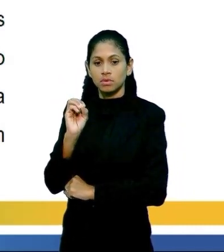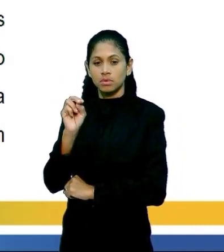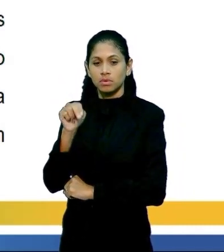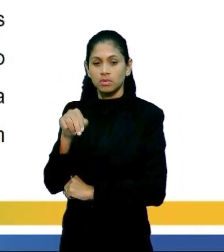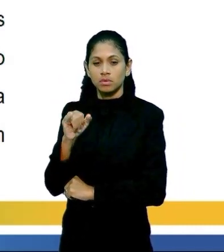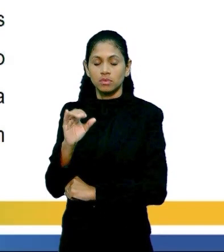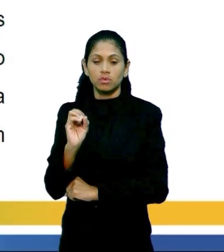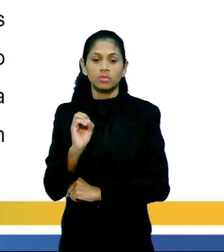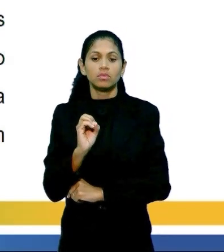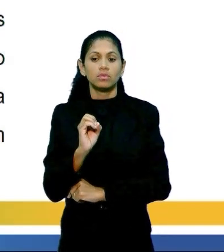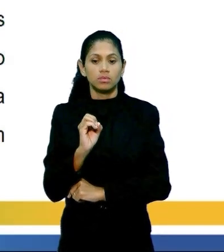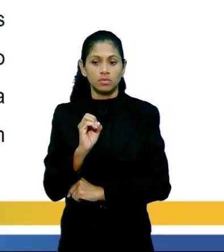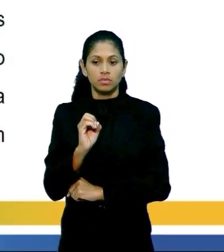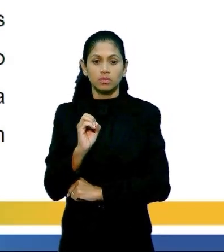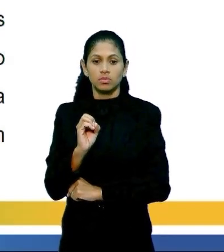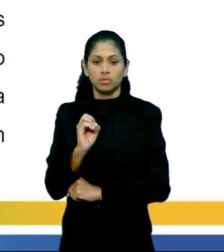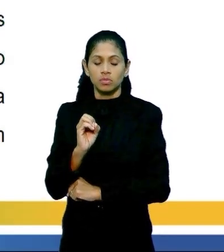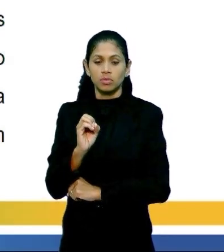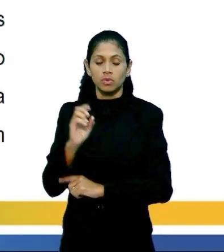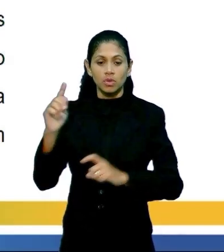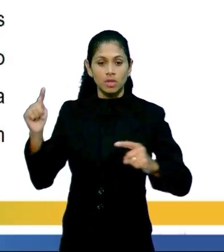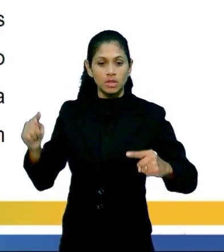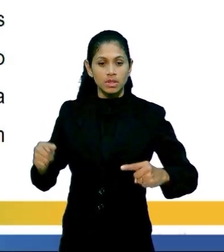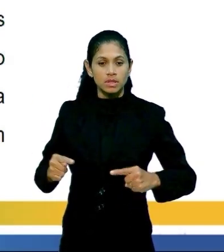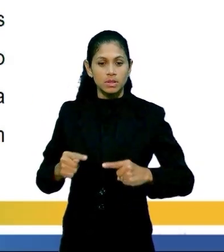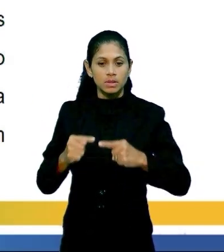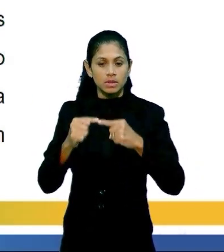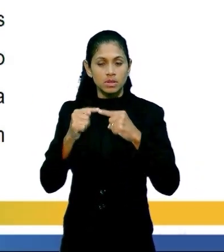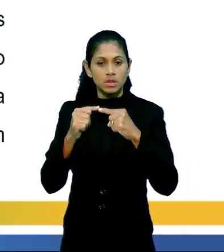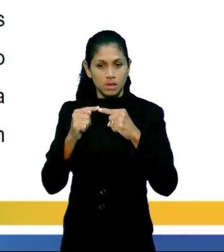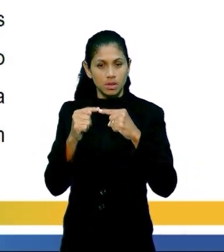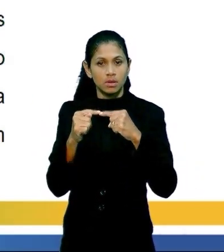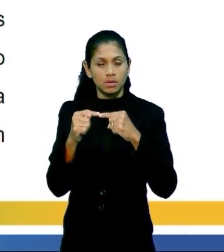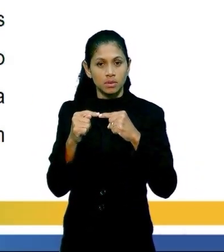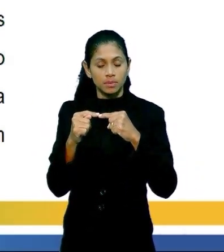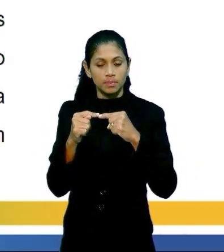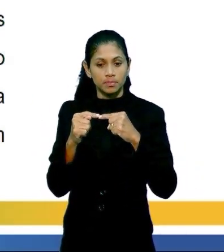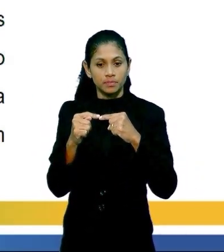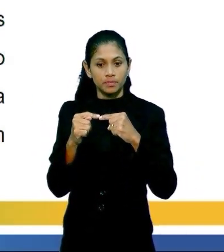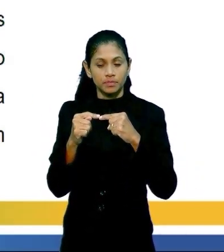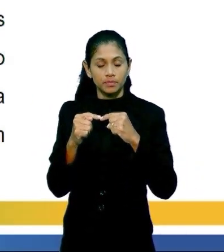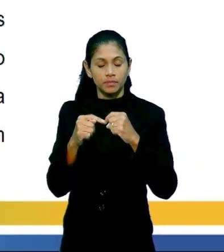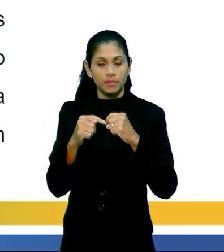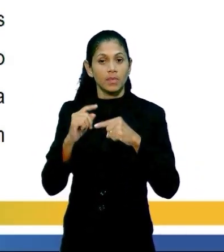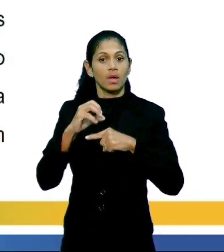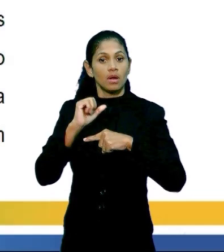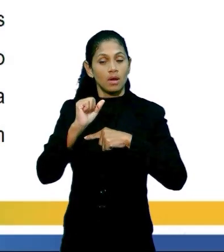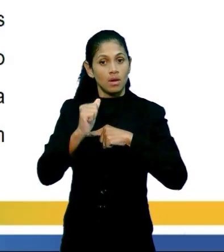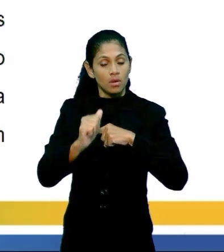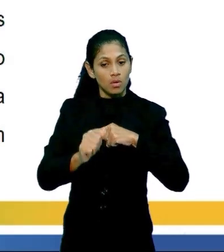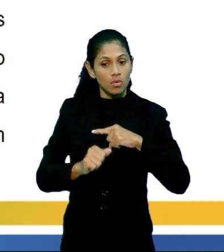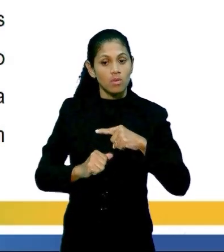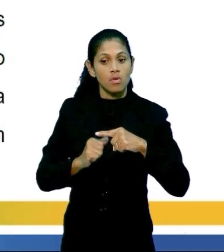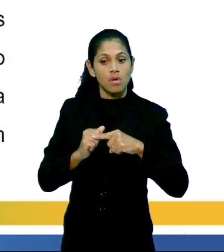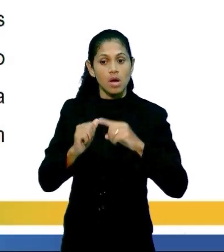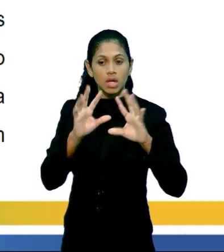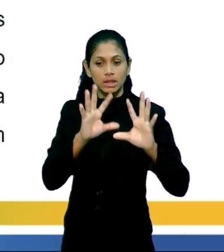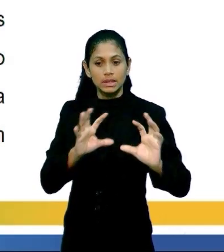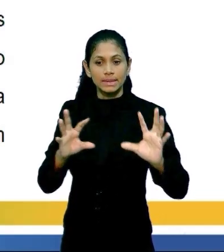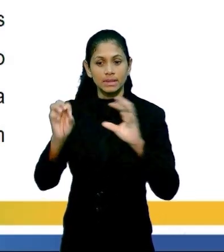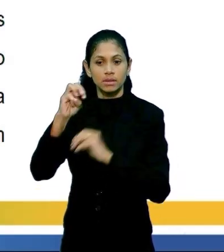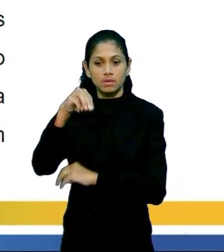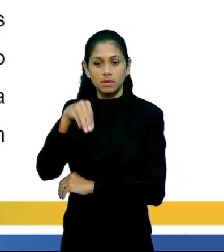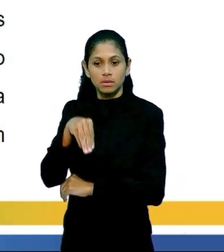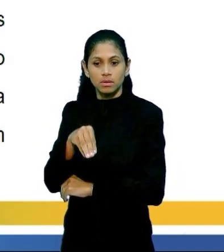2s2, 2p5, se ligam covalentemente ao átomo de gás nobre para ficarem com